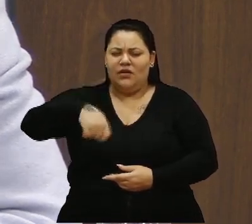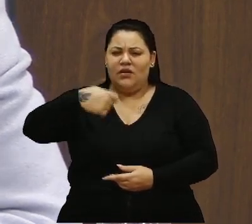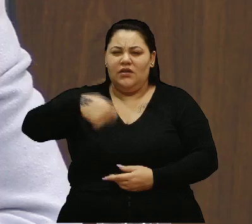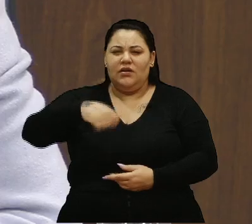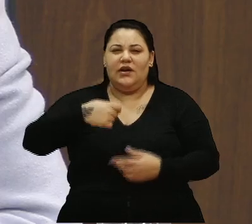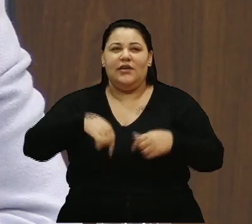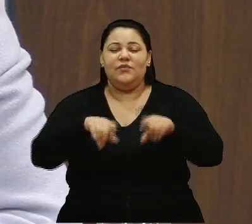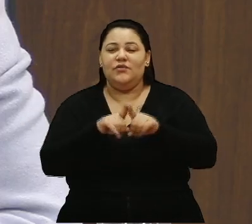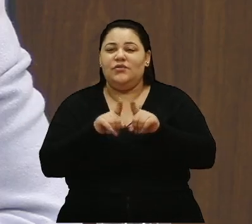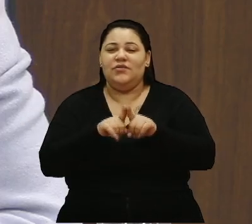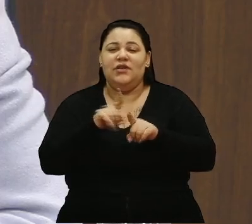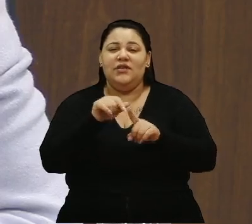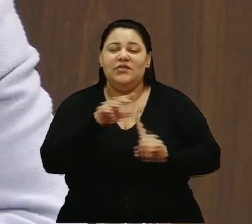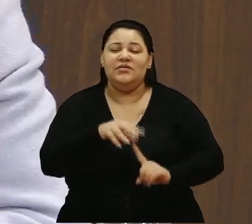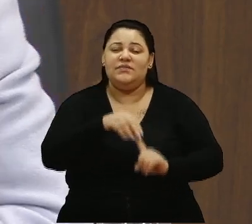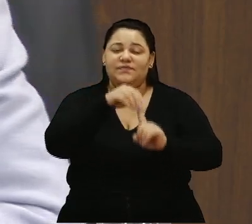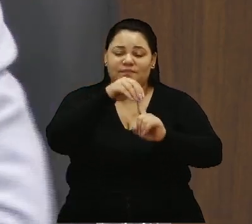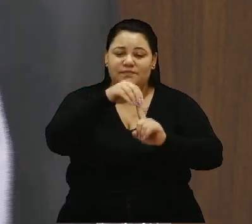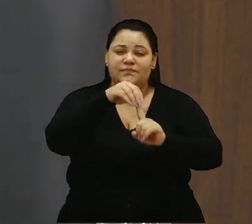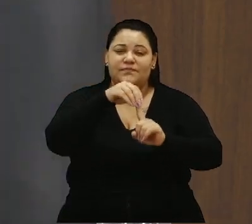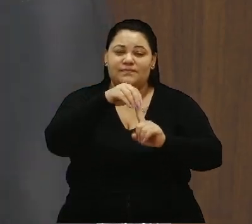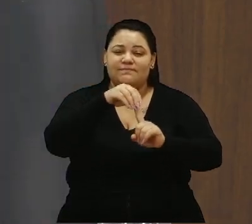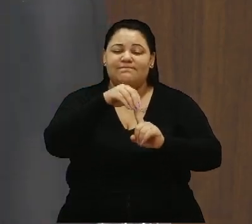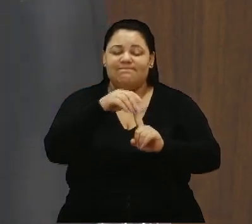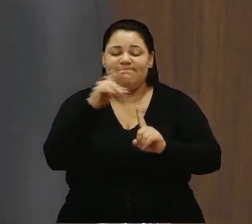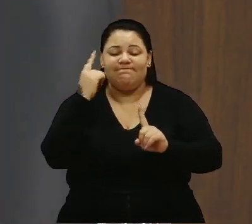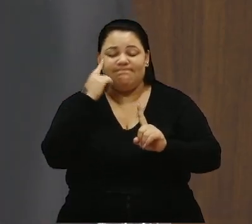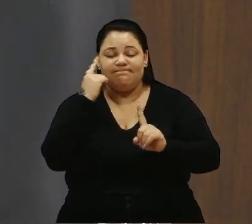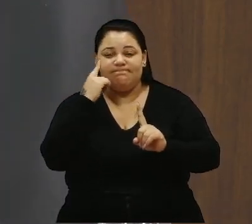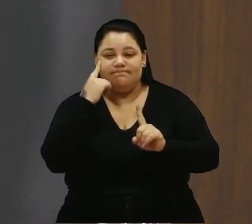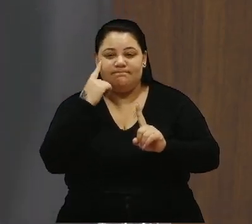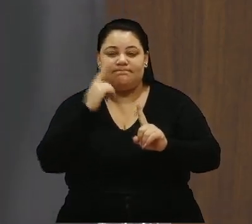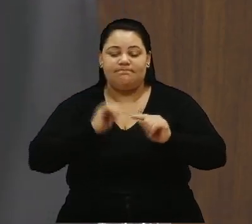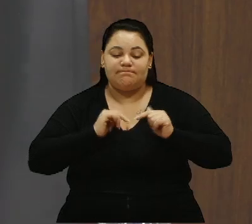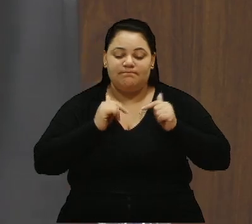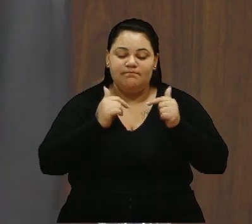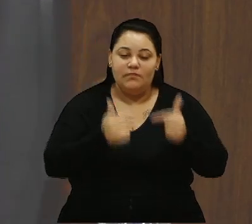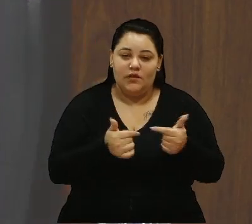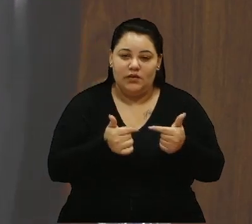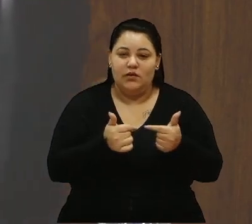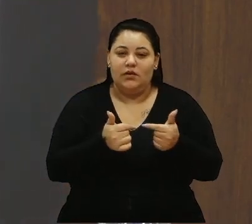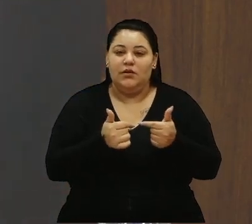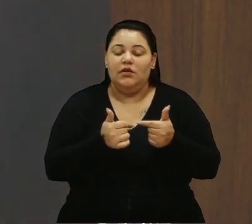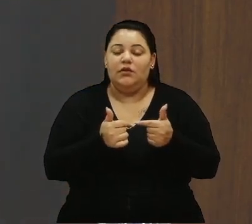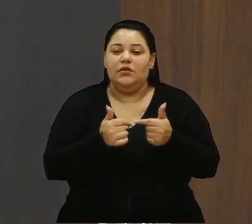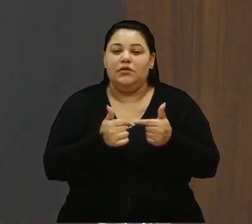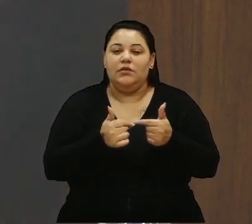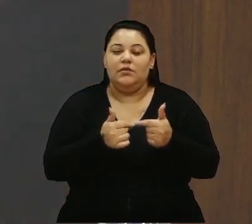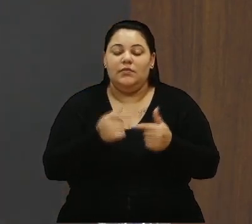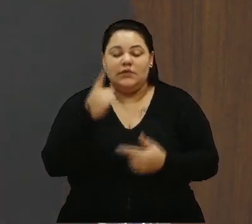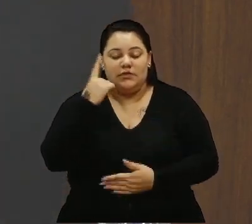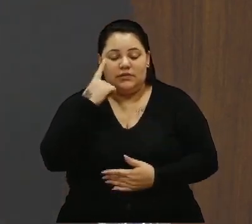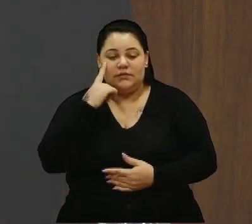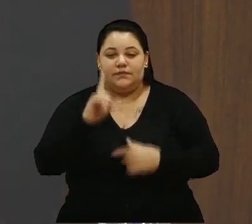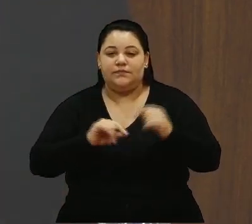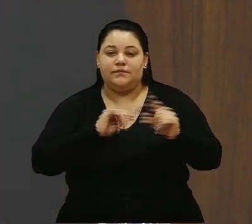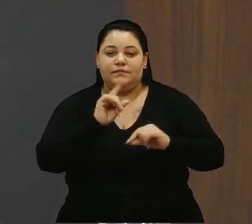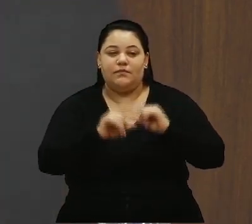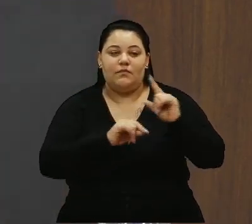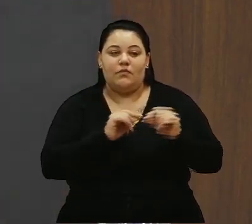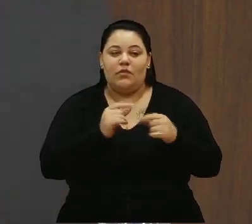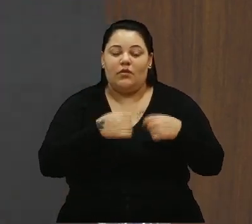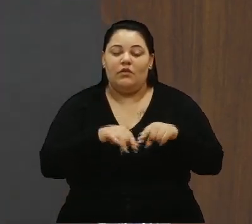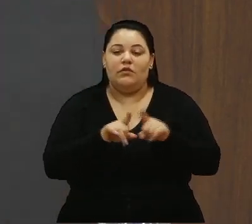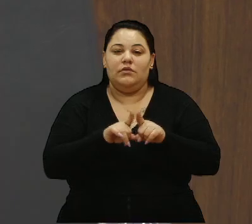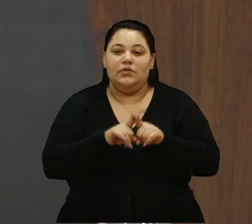que seja prioridade pensar ações, pensar alternativas, pensar um dia de